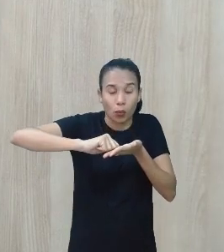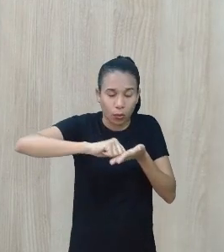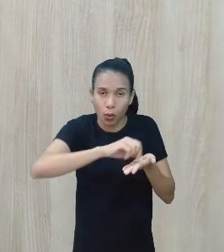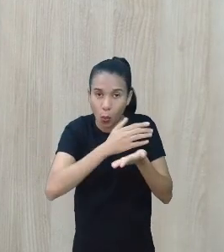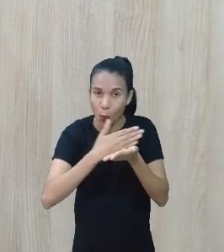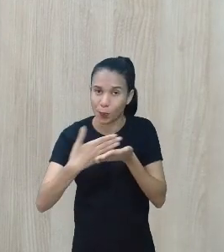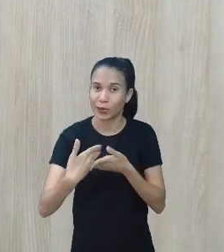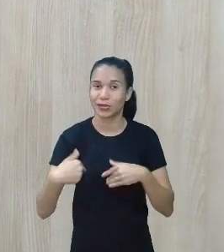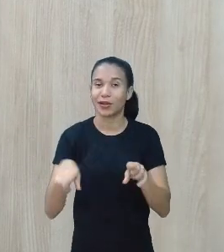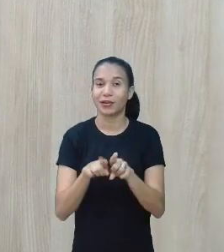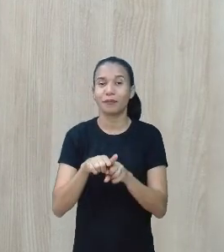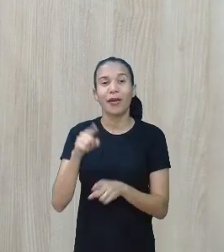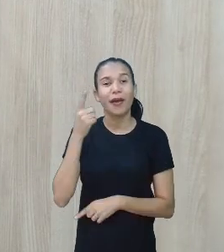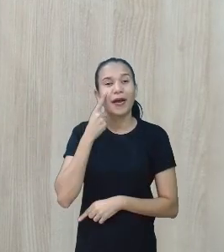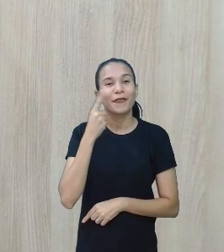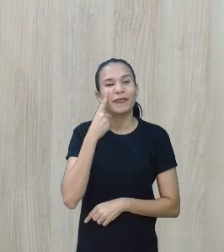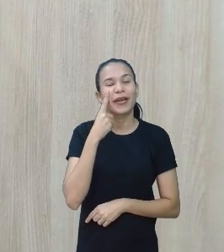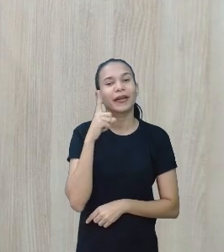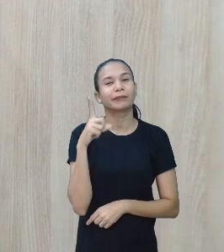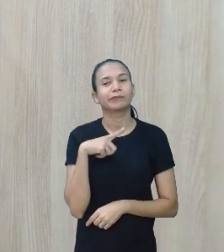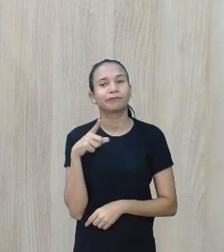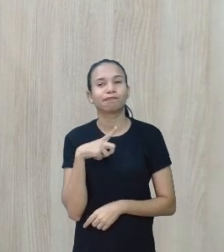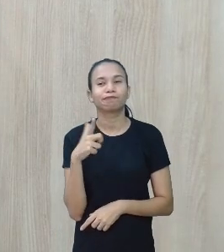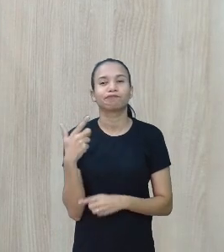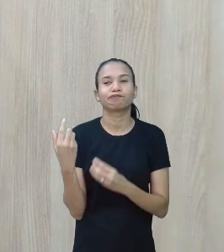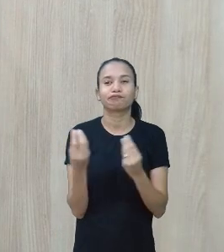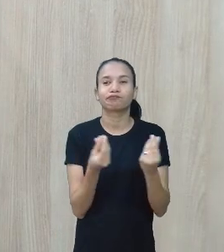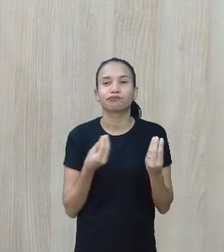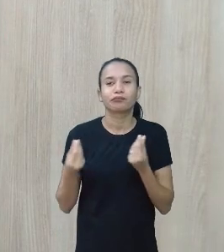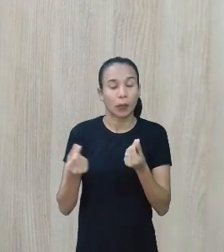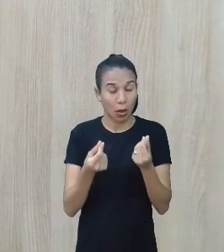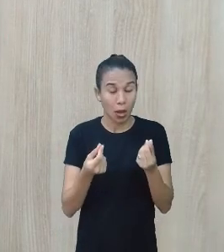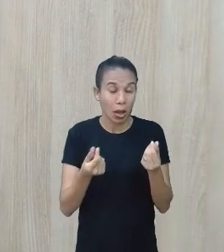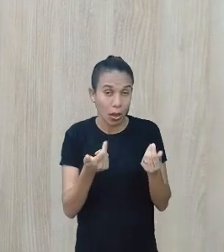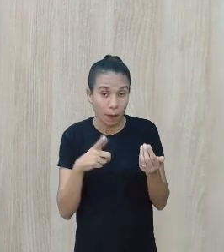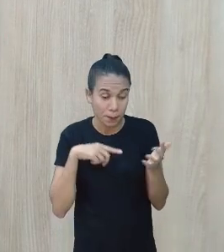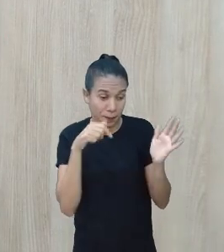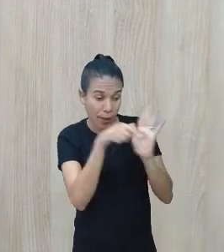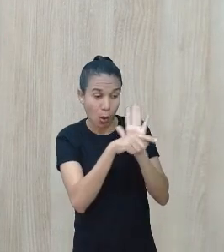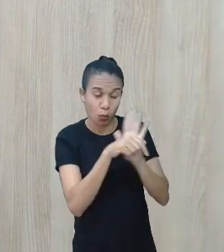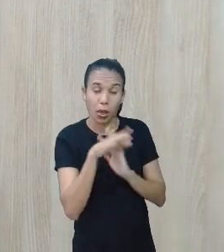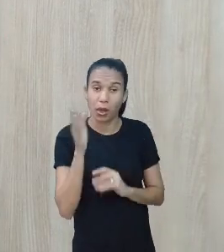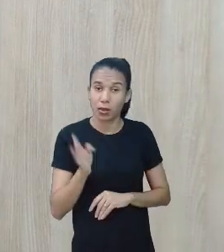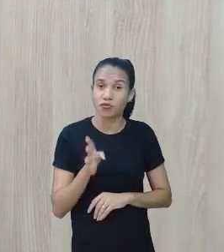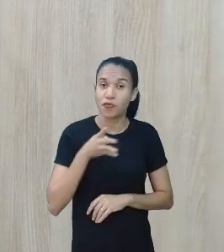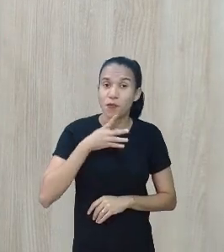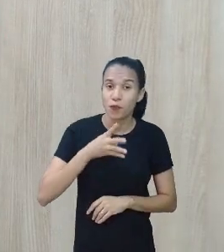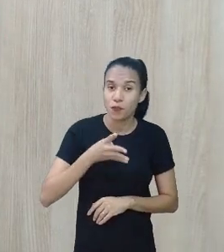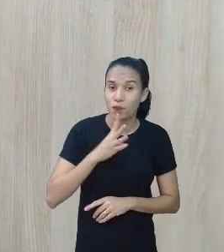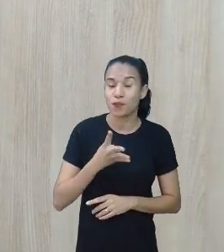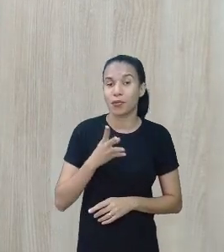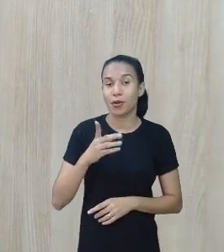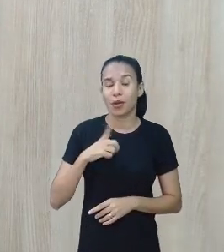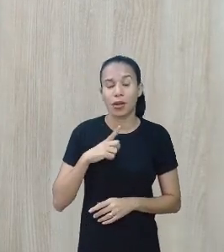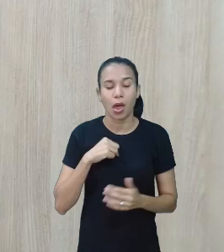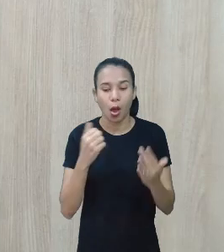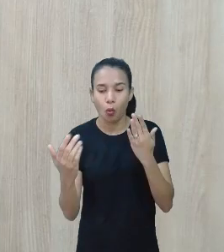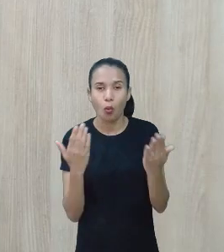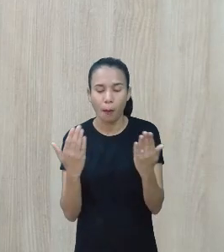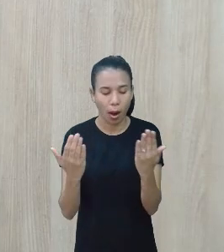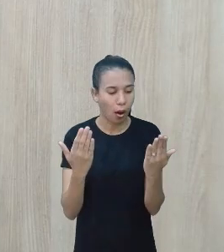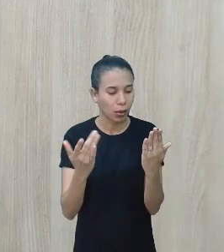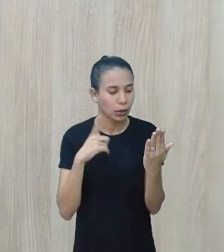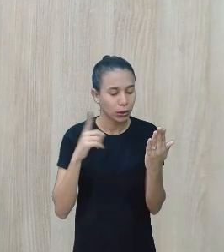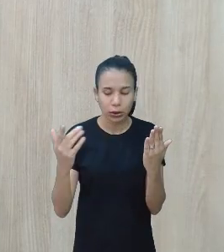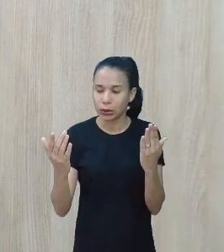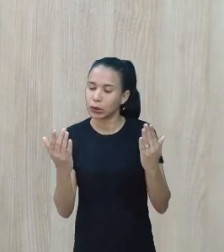vão começar a ver talvez algumas questões que vocês já conhecem. Vocês vão comparando questões que a